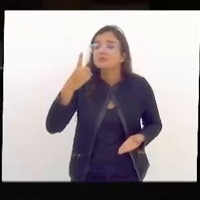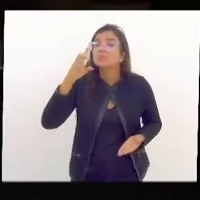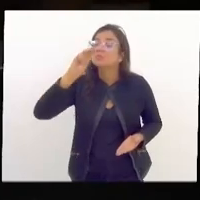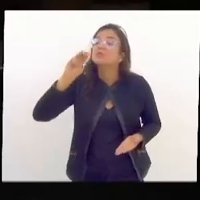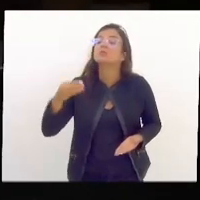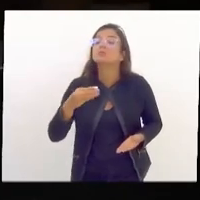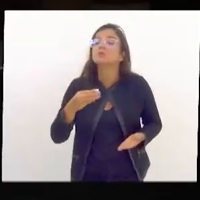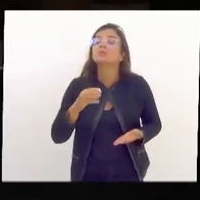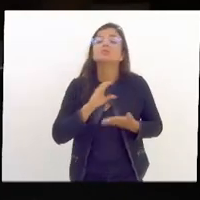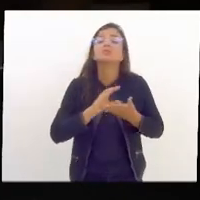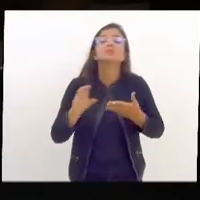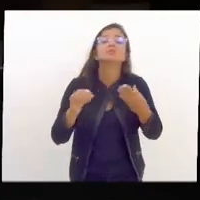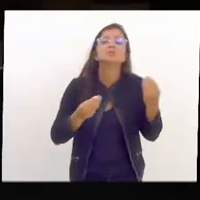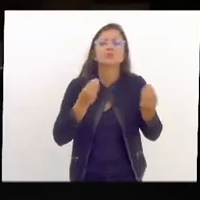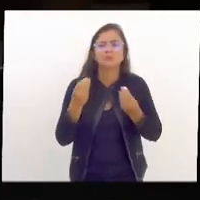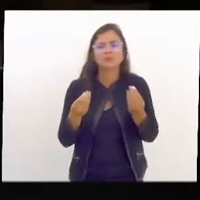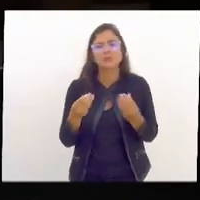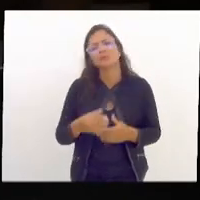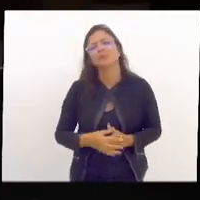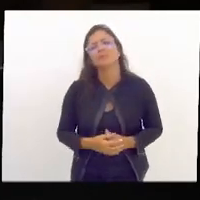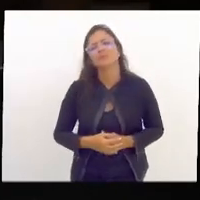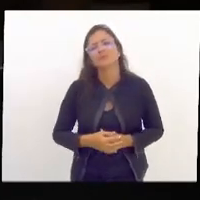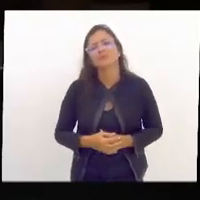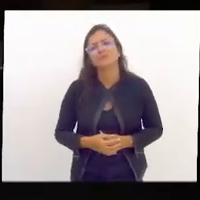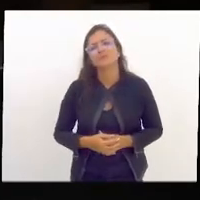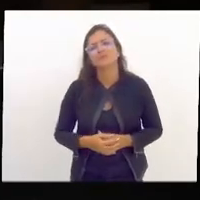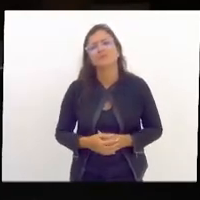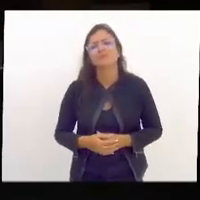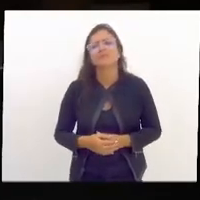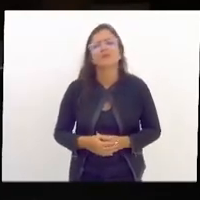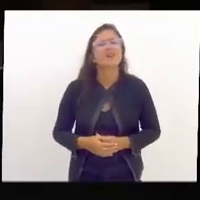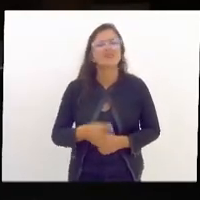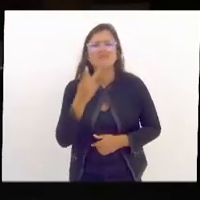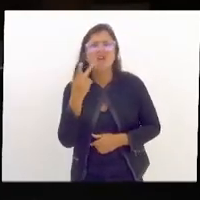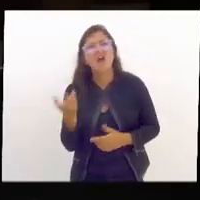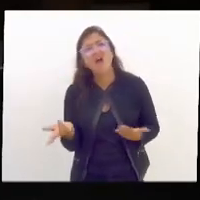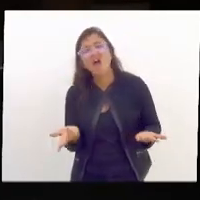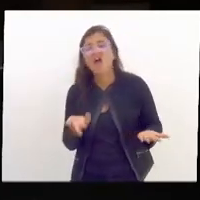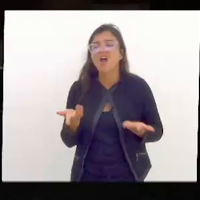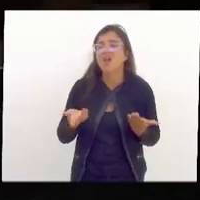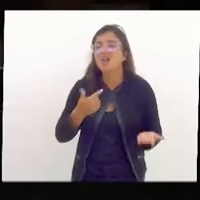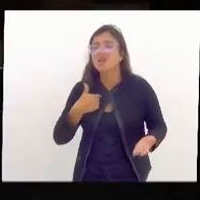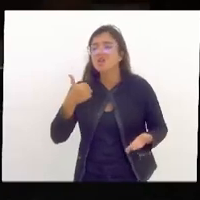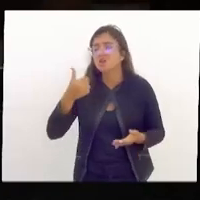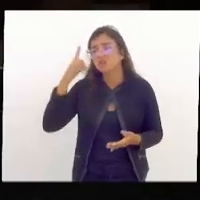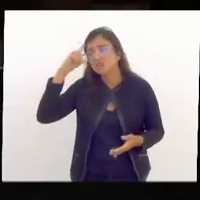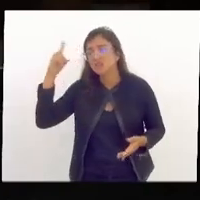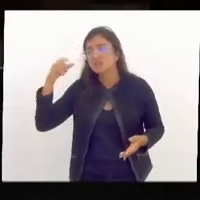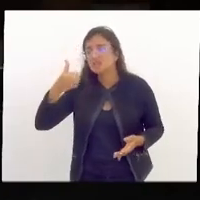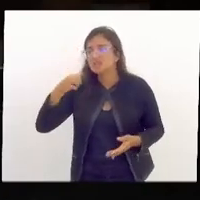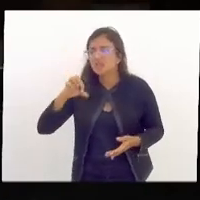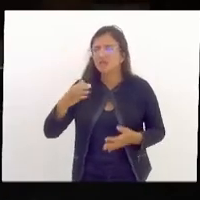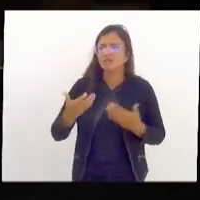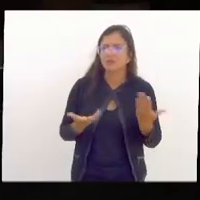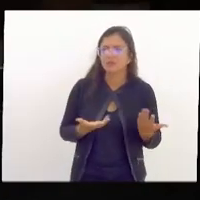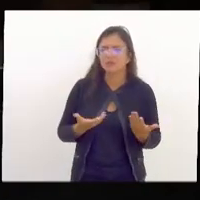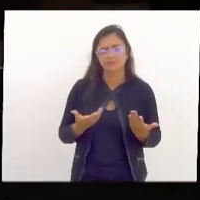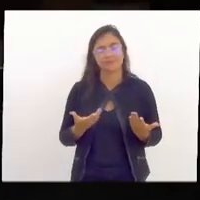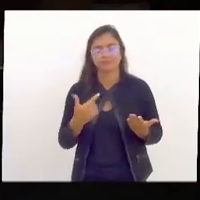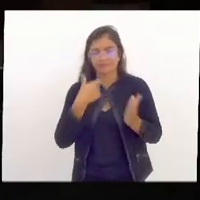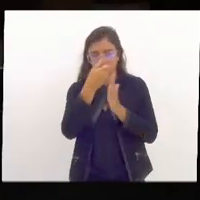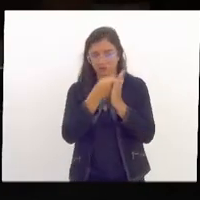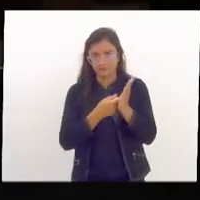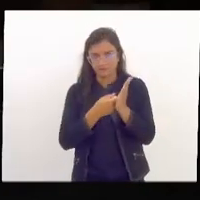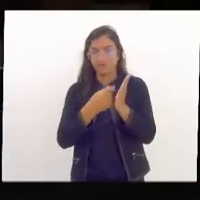milhões. Aí está dizendo que foi tempestivo, que mandou no dia 19. Em síntese, o ofício 118 nosso da